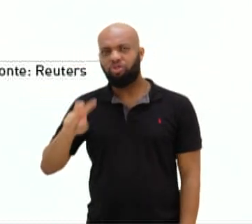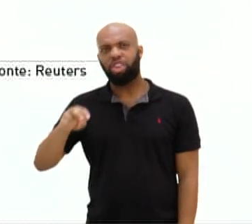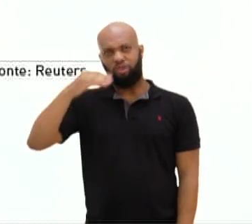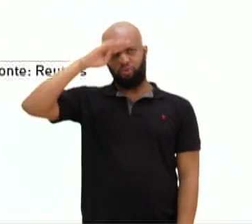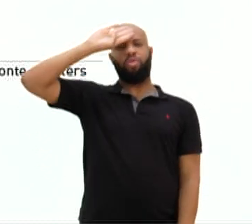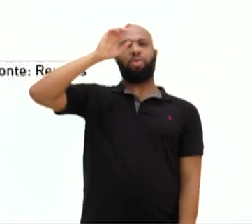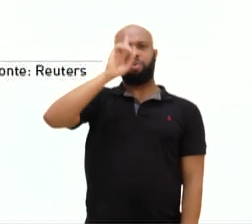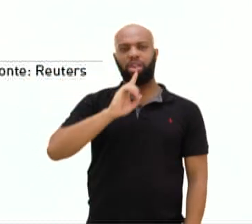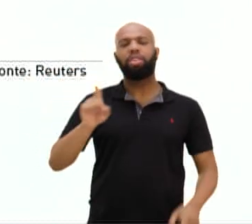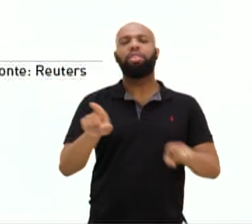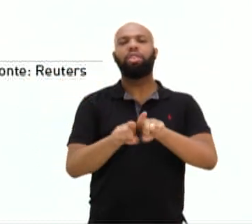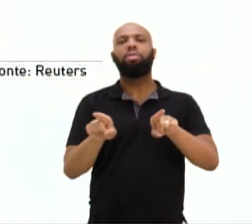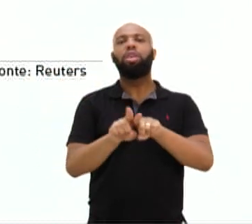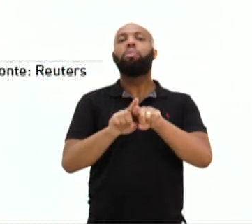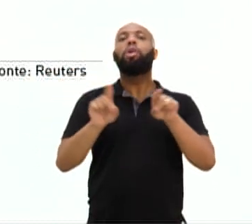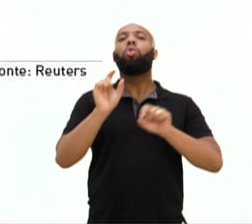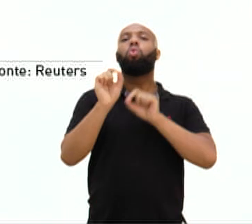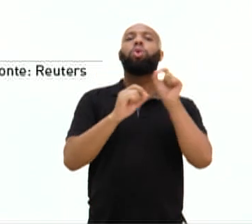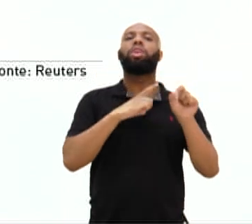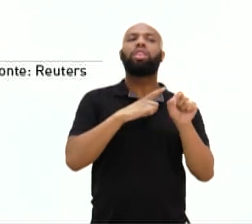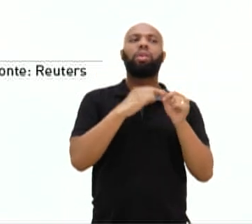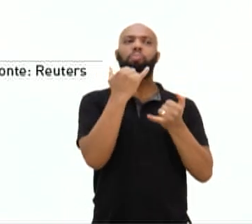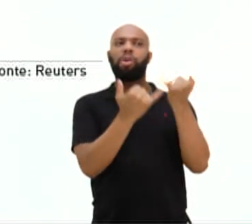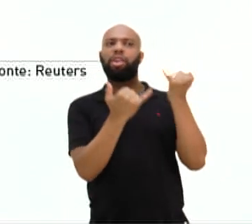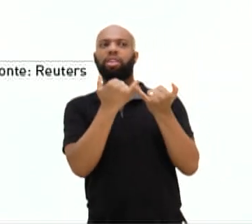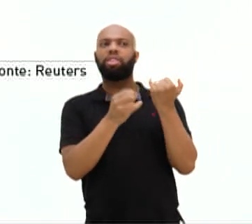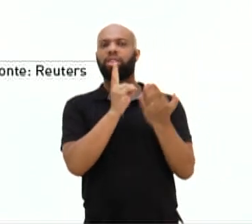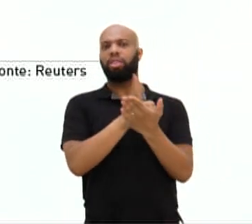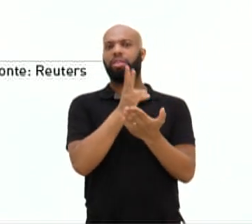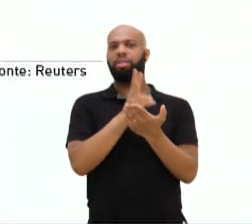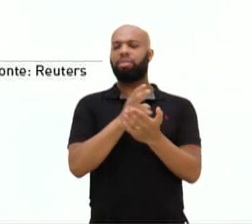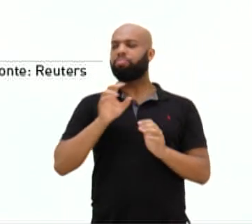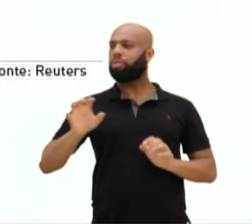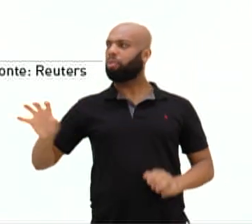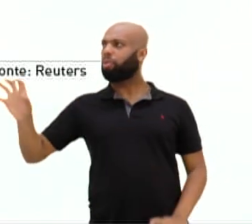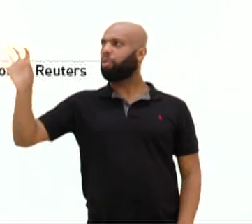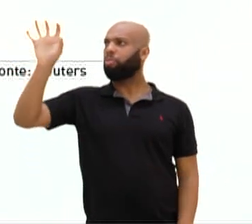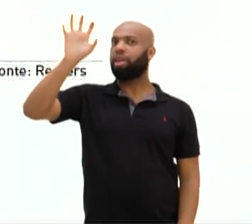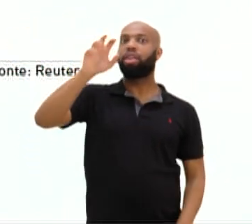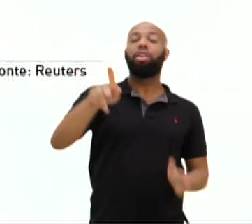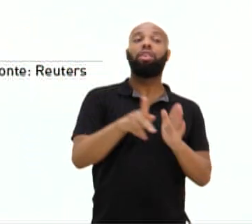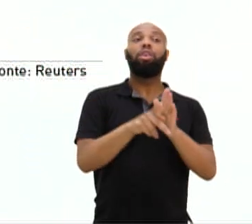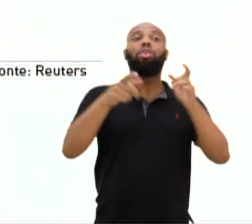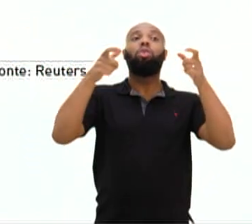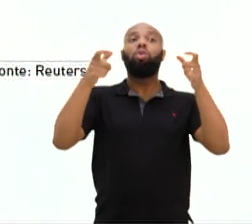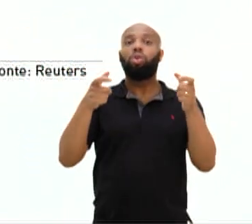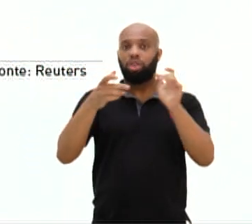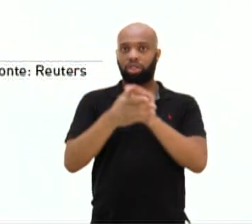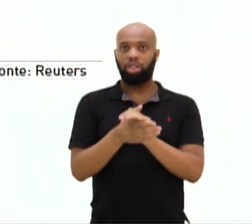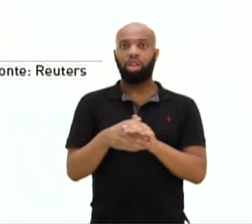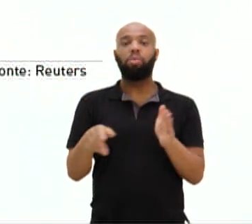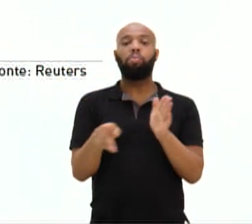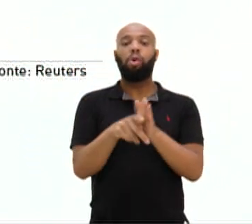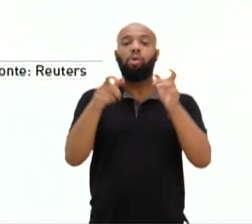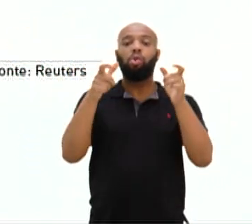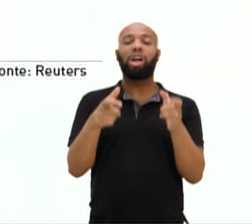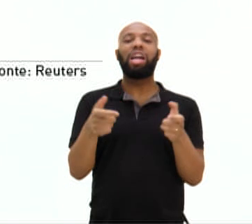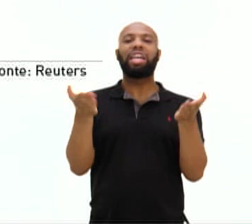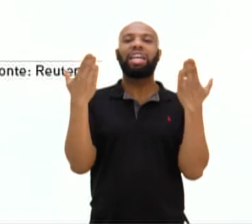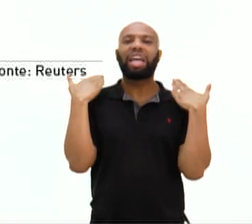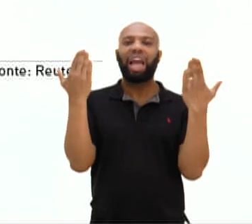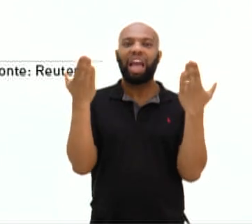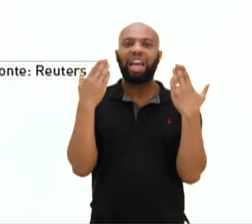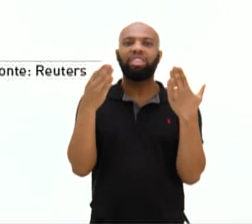essas regiões têm em comum? Vocês estão vendo que elas ficam em regiões equatoriais? Regiões quentes e